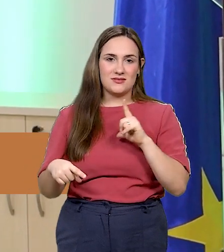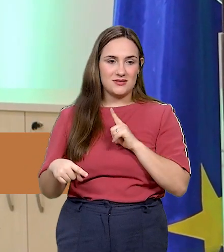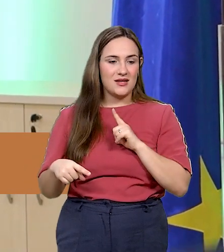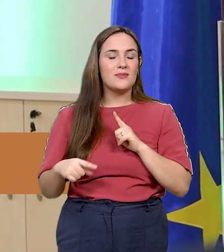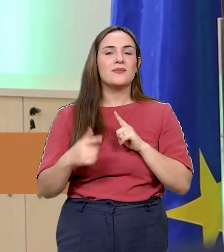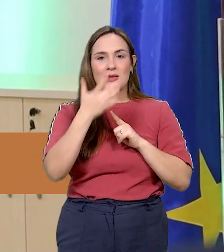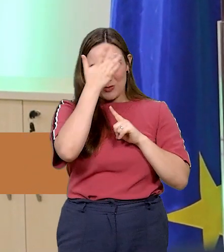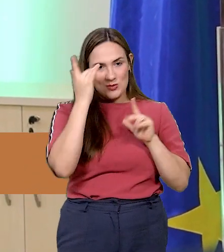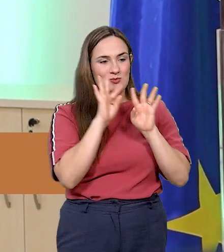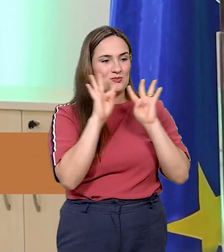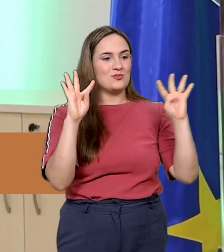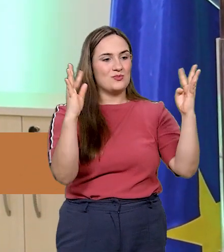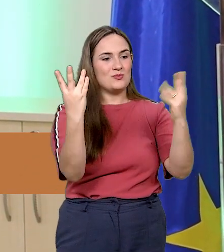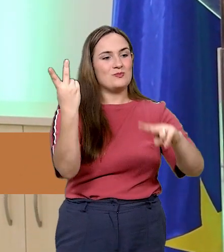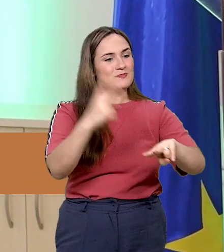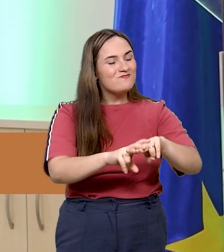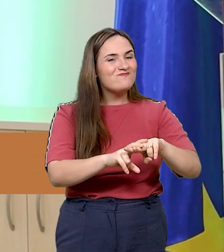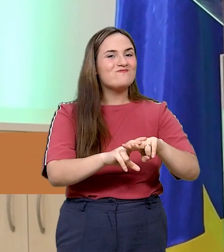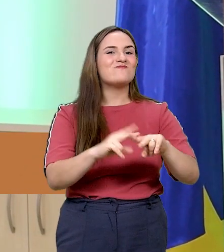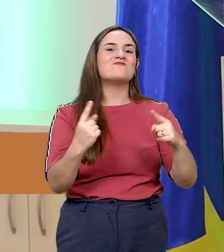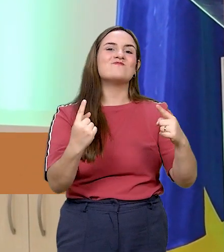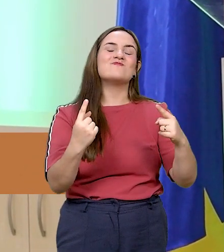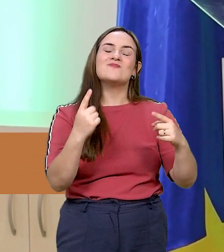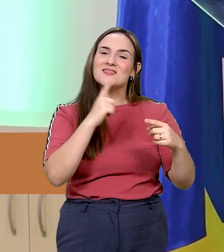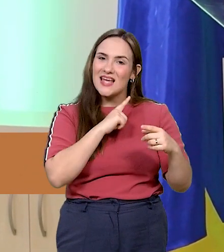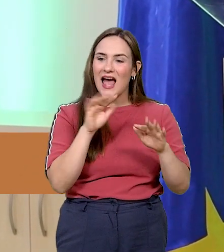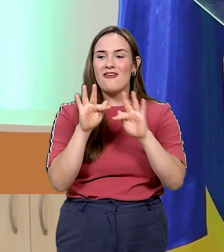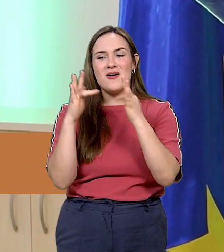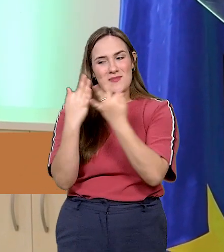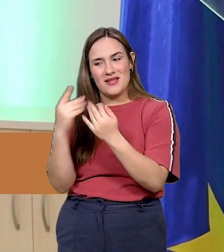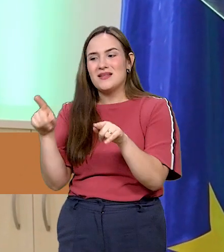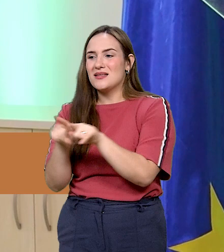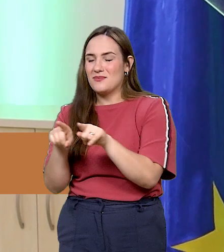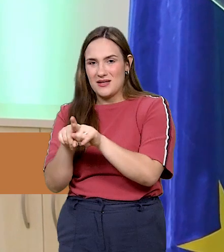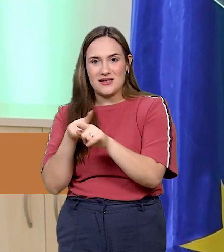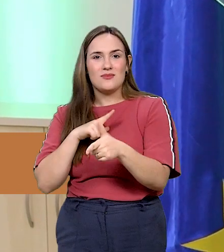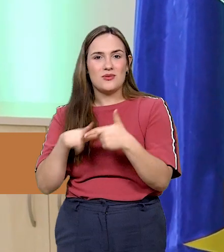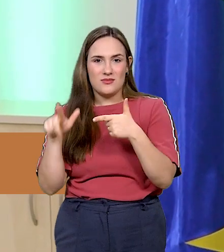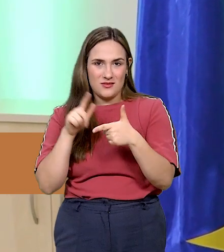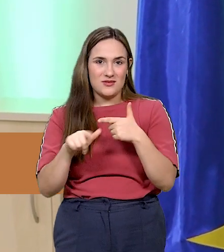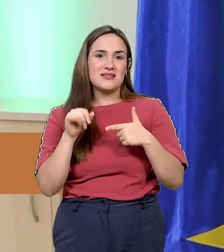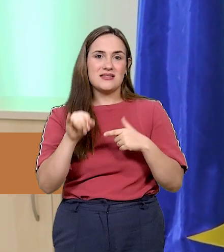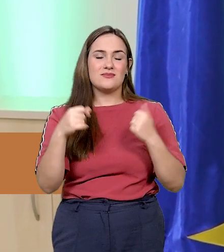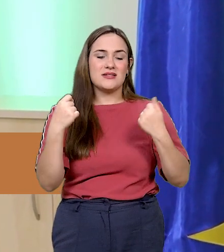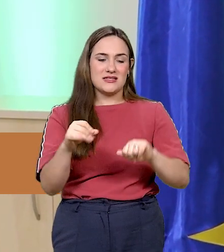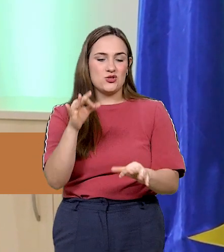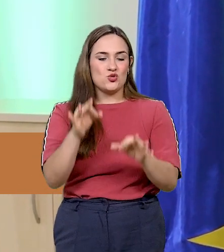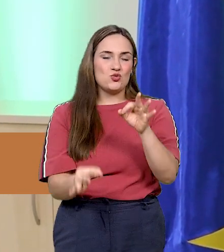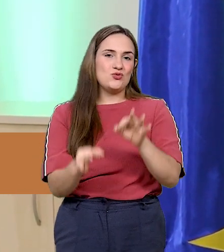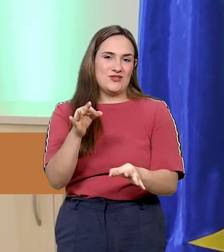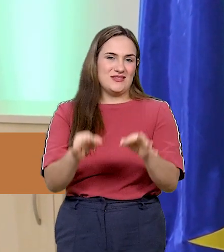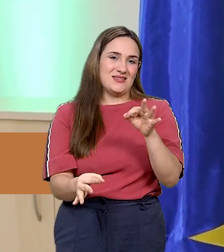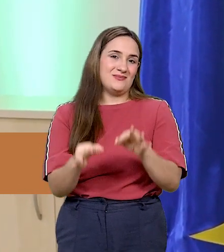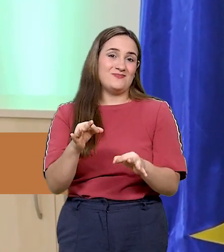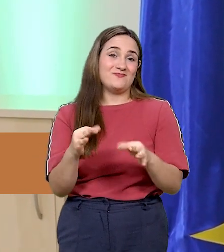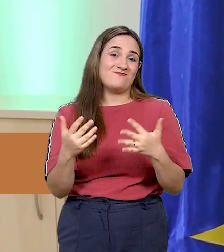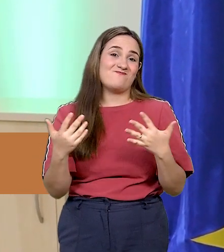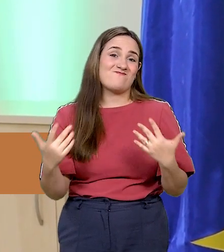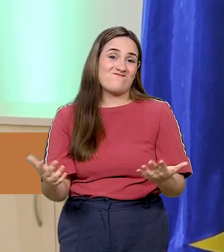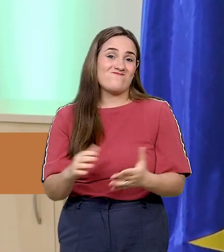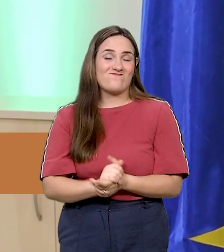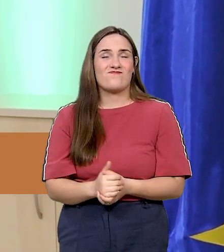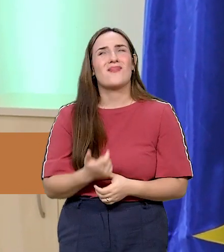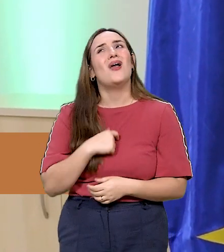seus familiares enfrentam quando são envolvidos pelo sistema de justiça criminal. Recordo aqui